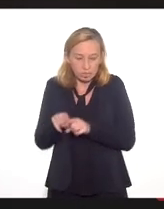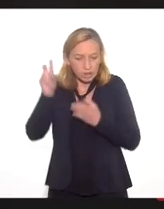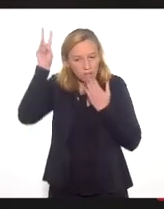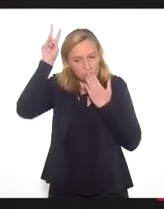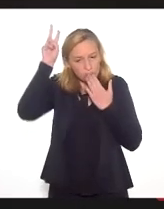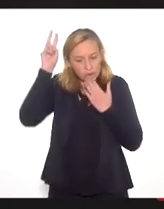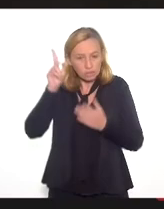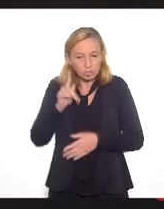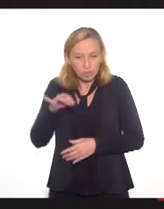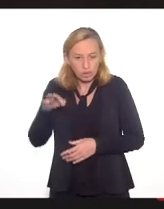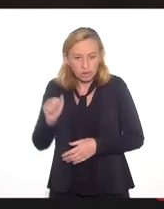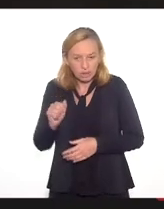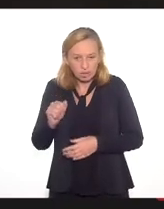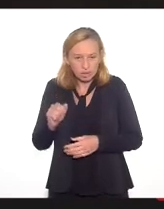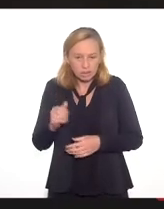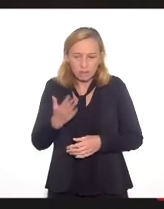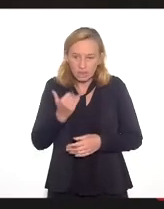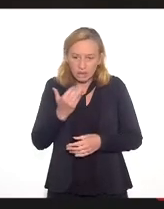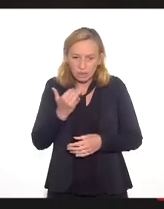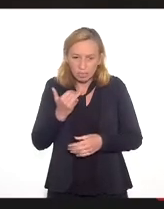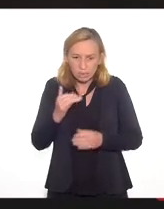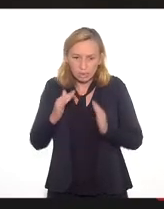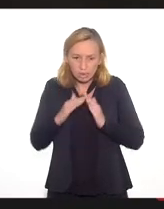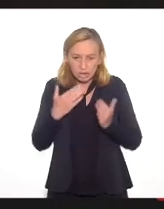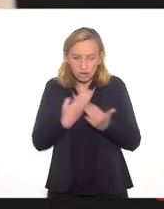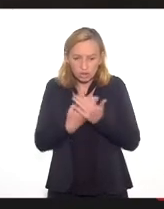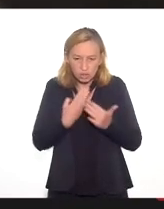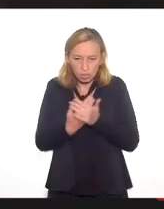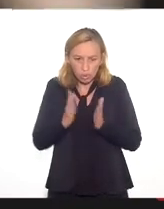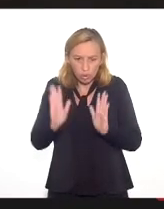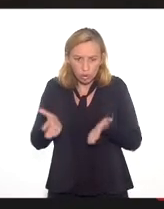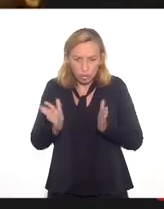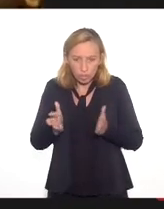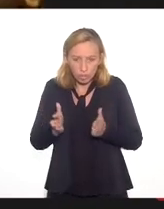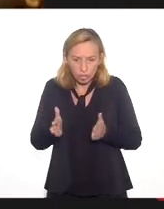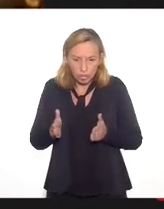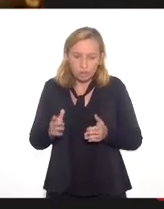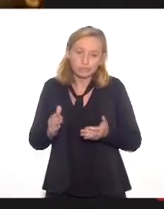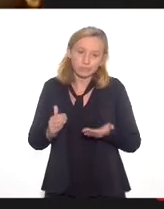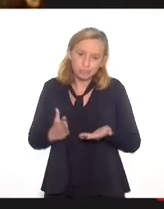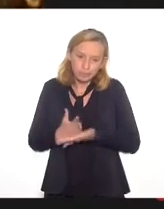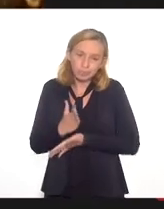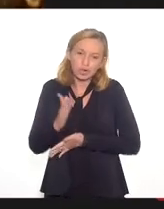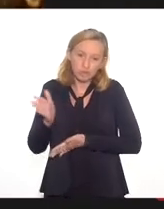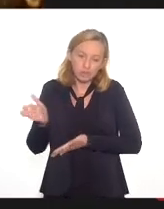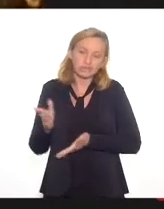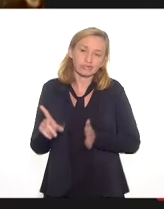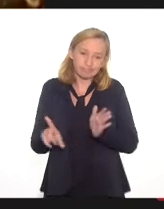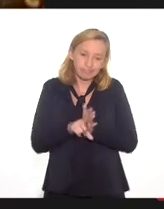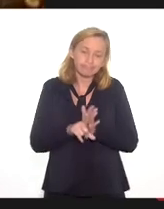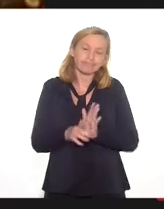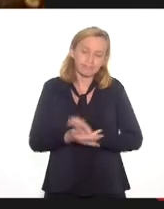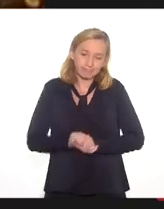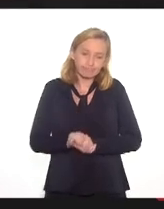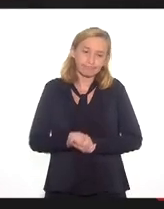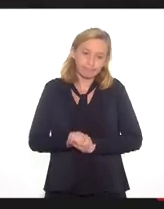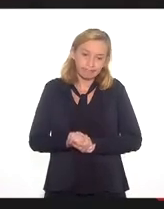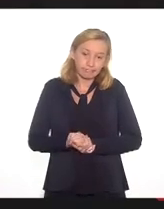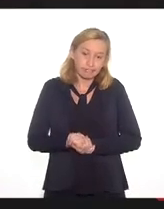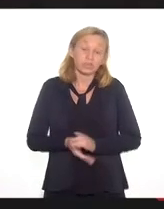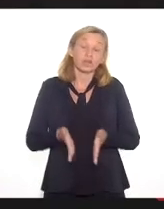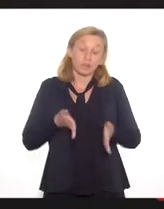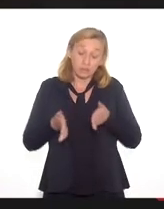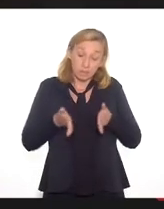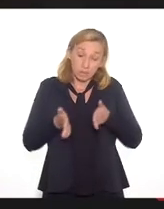nacional de aquisição de alimentos escolares então hoje acabou de ser aprovado essa legislação na Câmara então em pleno